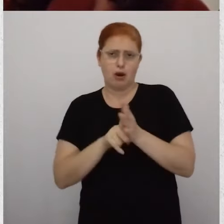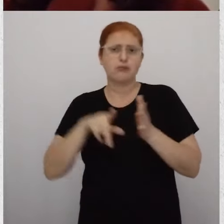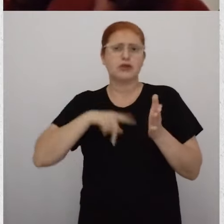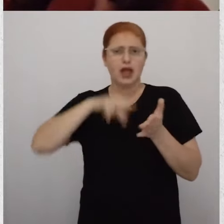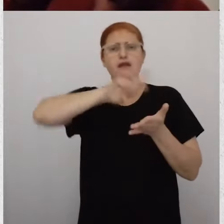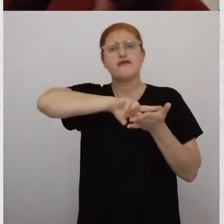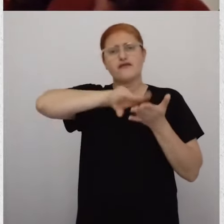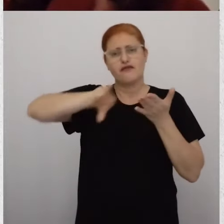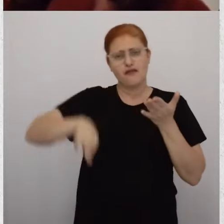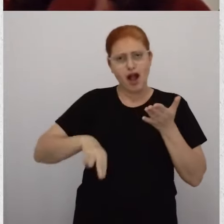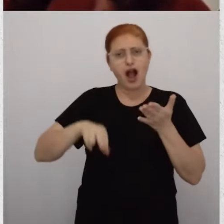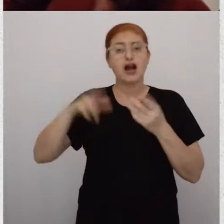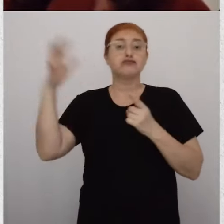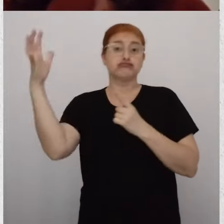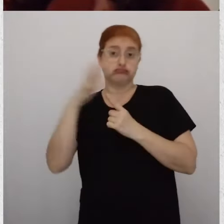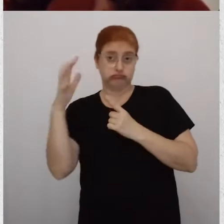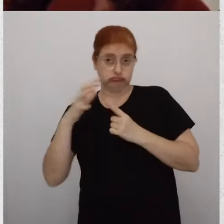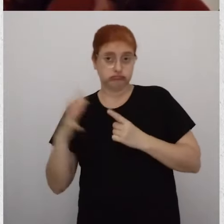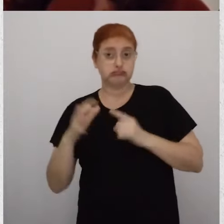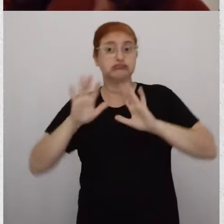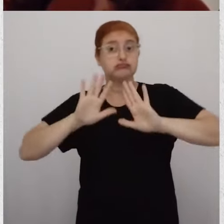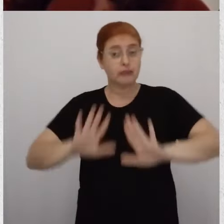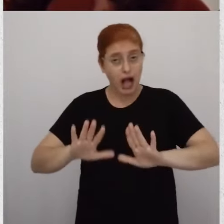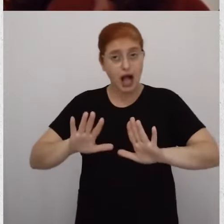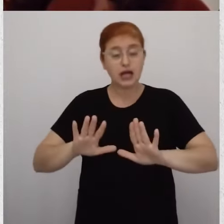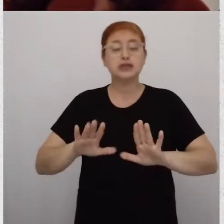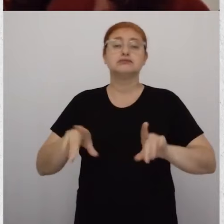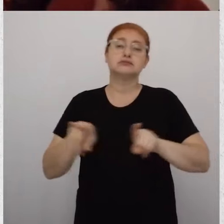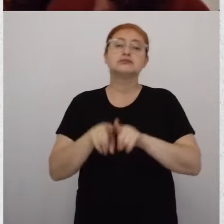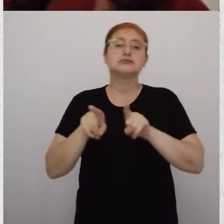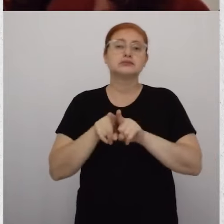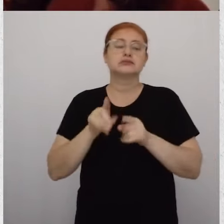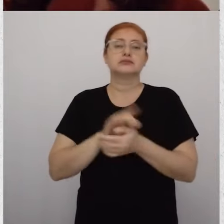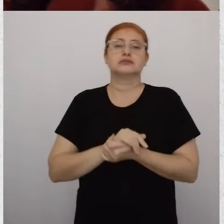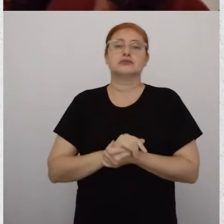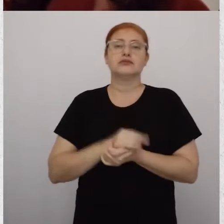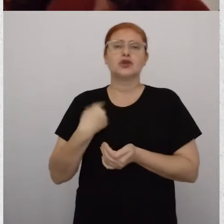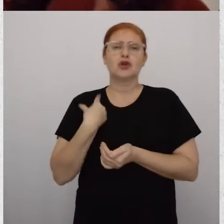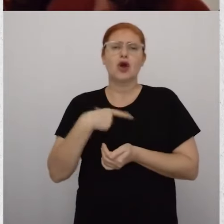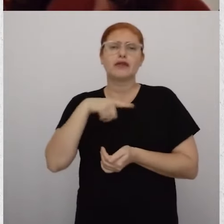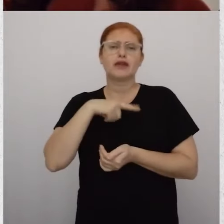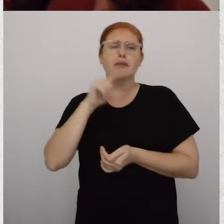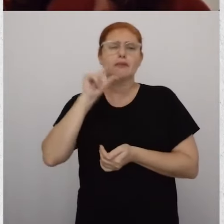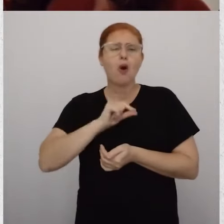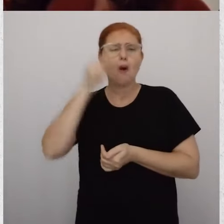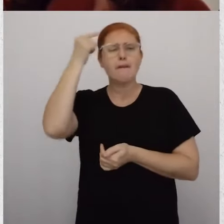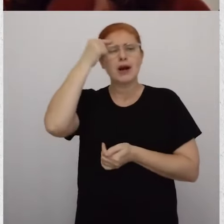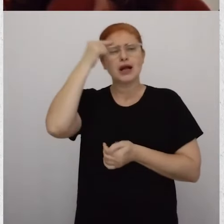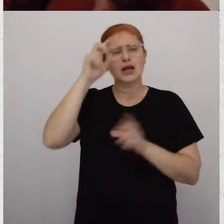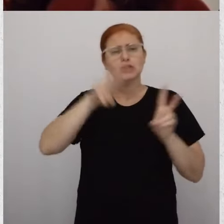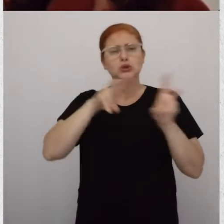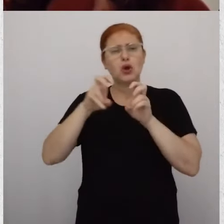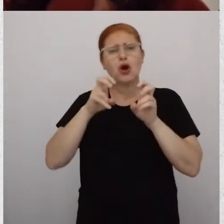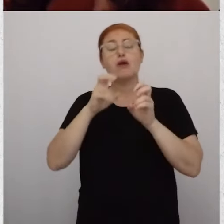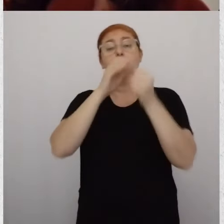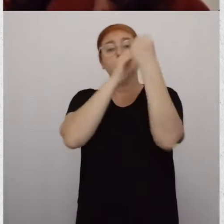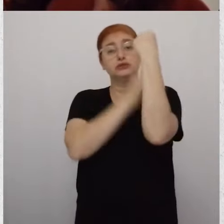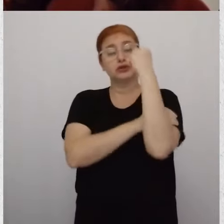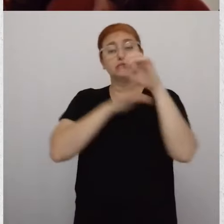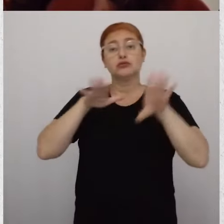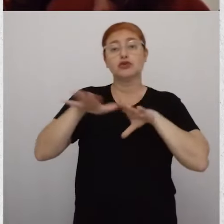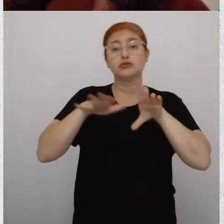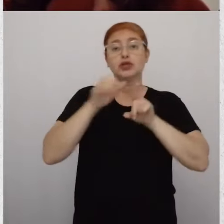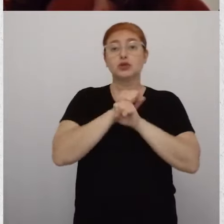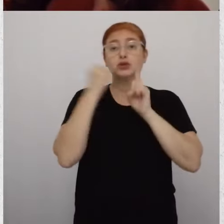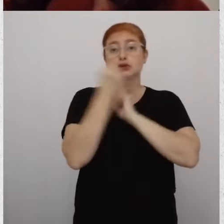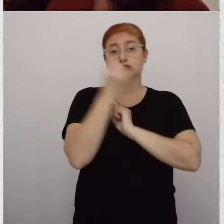múltiplas influências, mas ao mesmo tempo a gente tem pouco pensamento sobre o feminismo como movimento